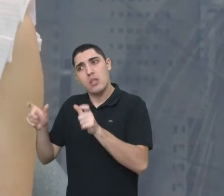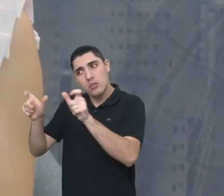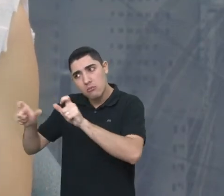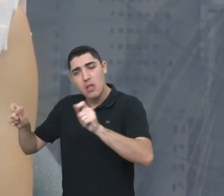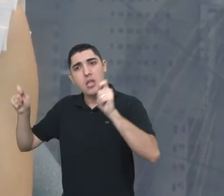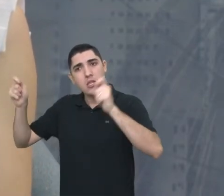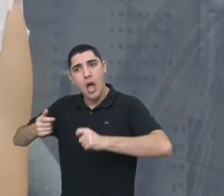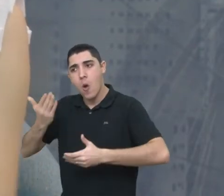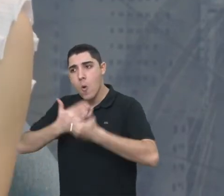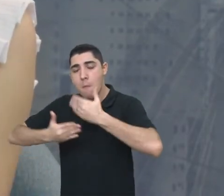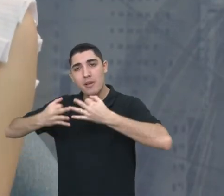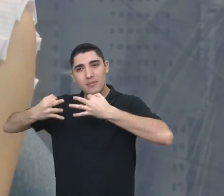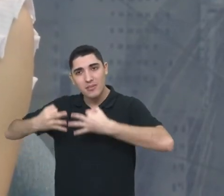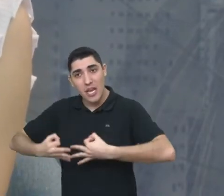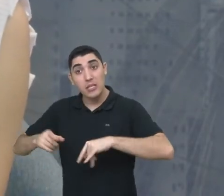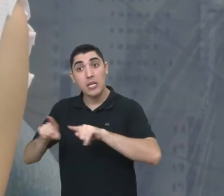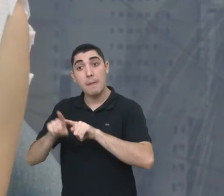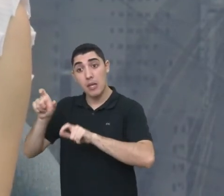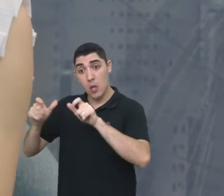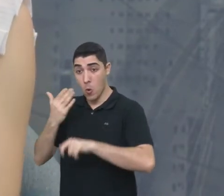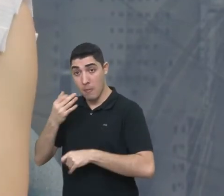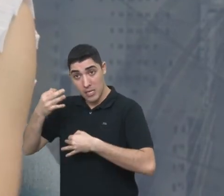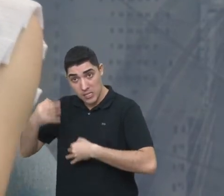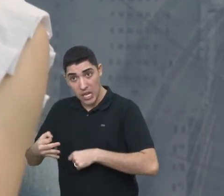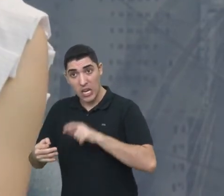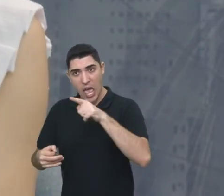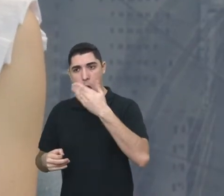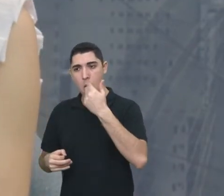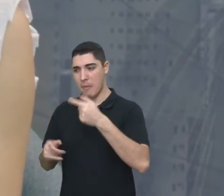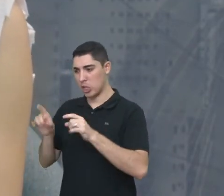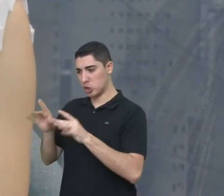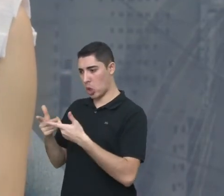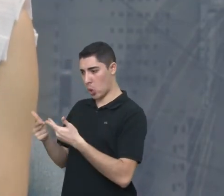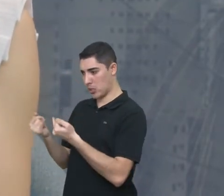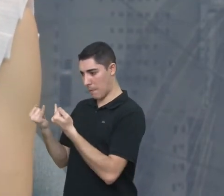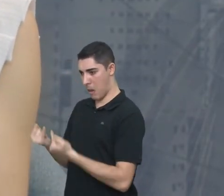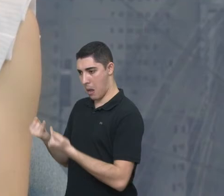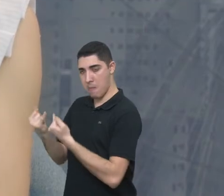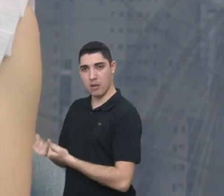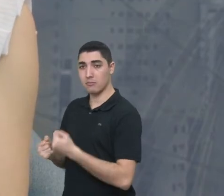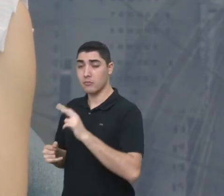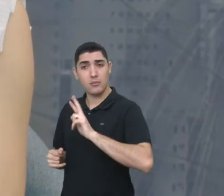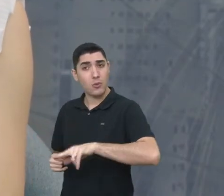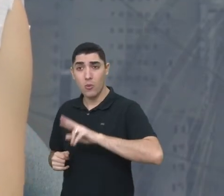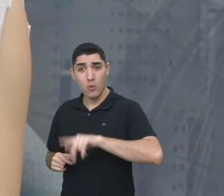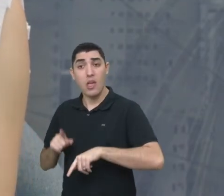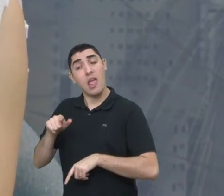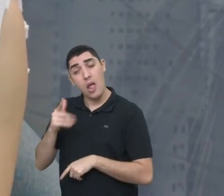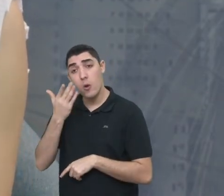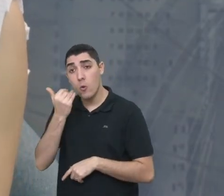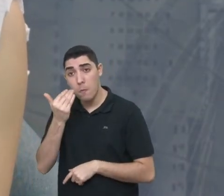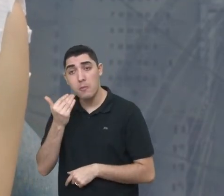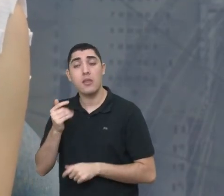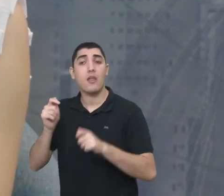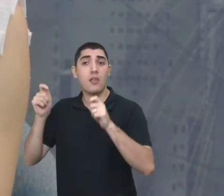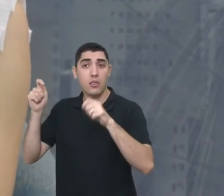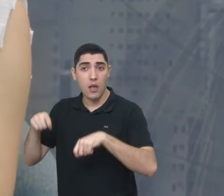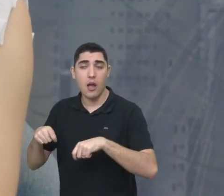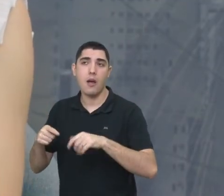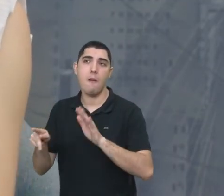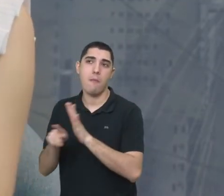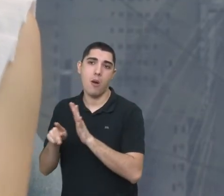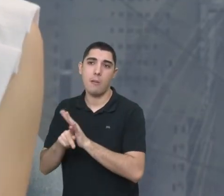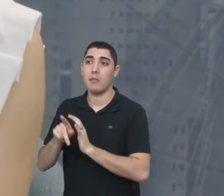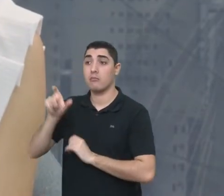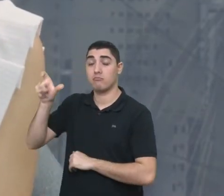se alimentar bem e no sentido, assim, de que se alimentar bem não é comer produtos fitness, né? É uma alimentação que vai conversar